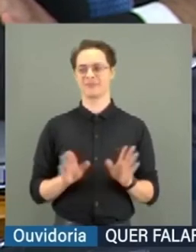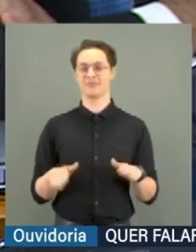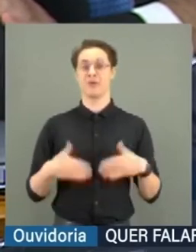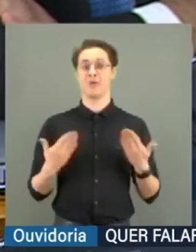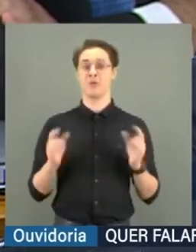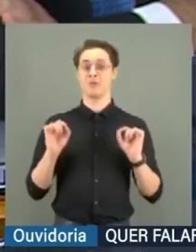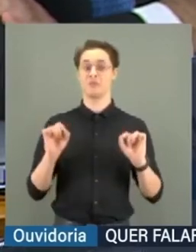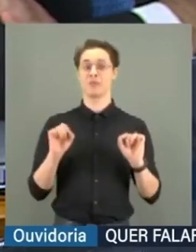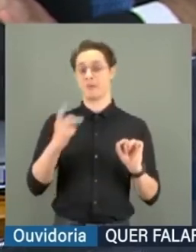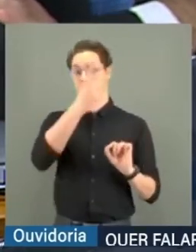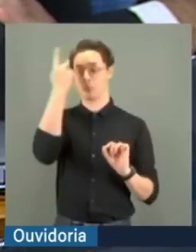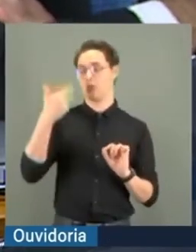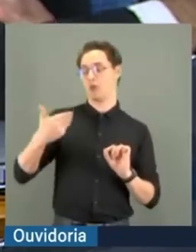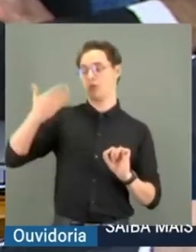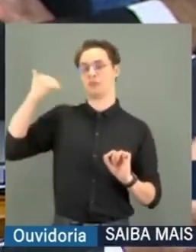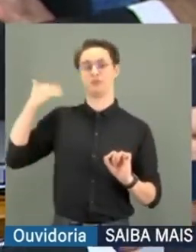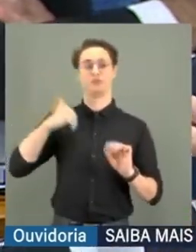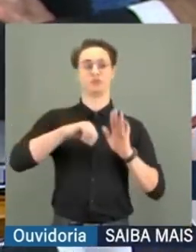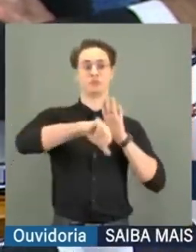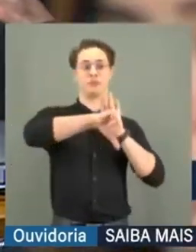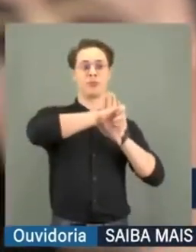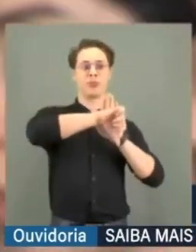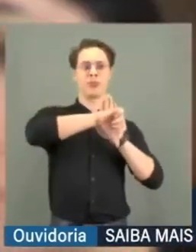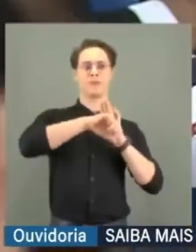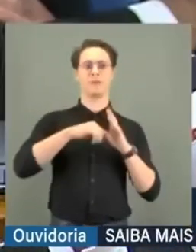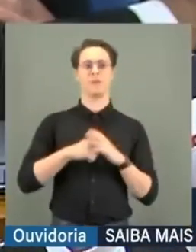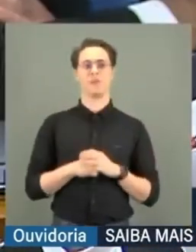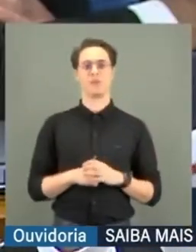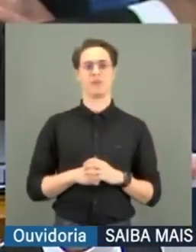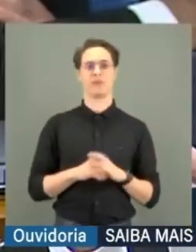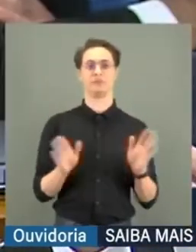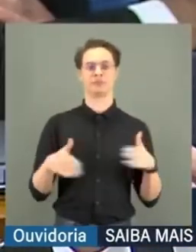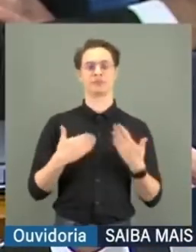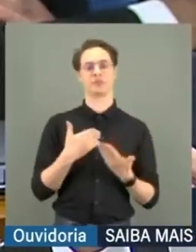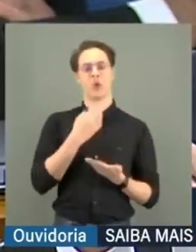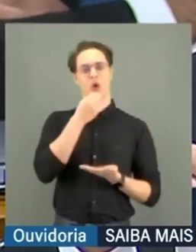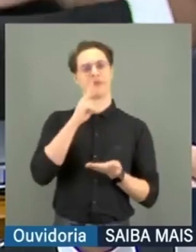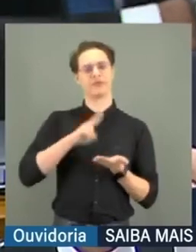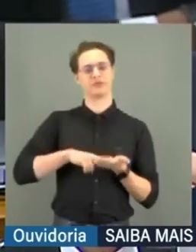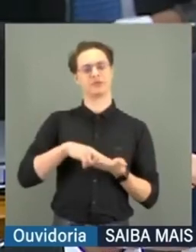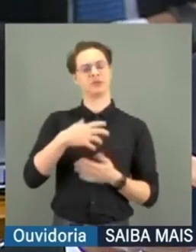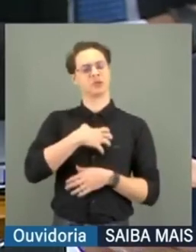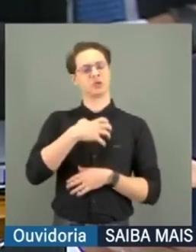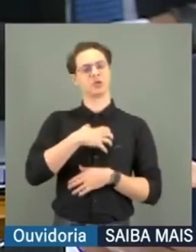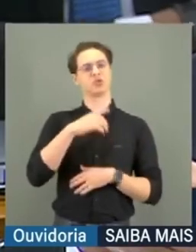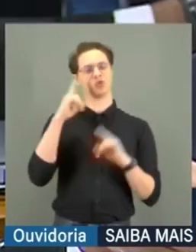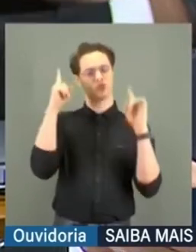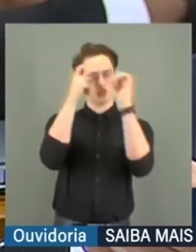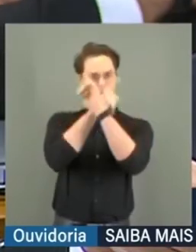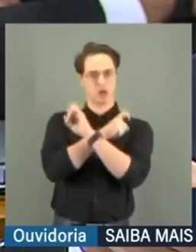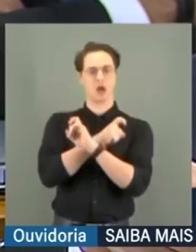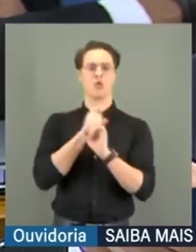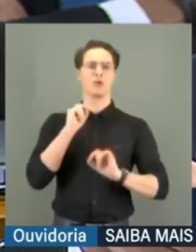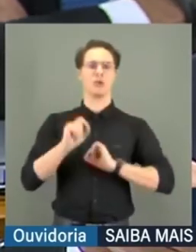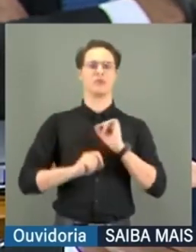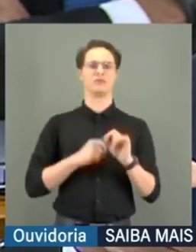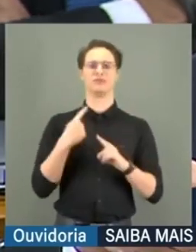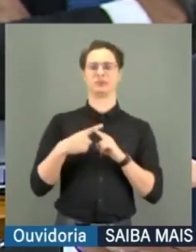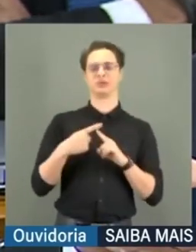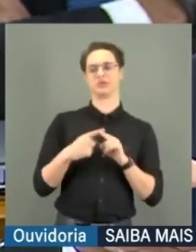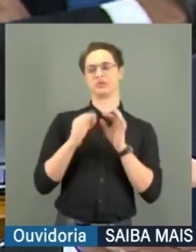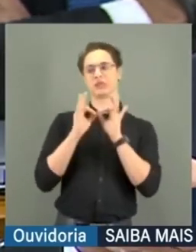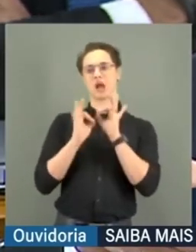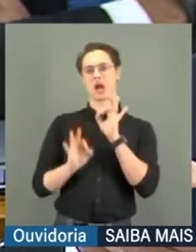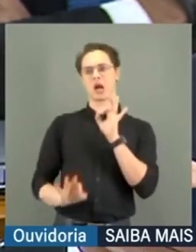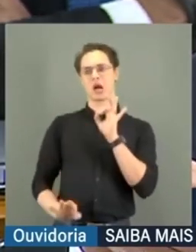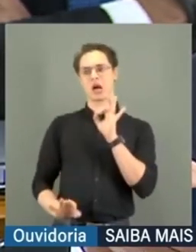bateram boca. Delgatti Neto ficou conhecido como hacker da Vaza Jato em 2019, quando invadiu o